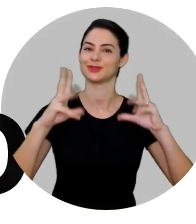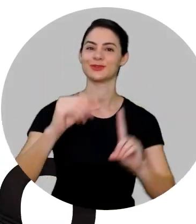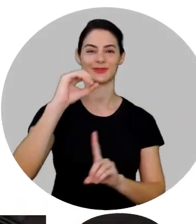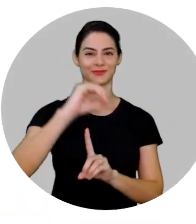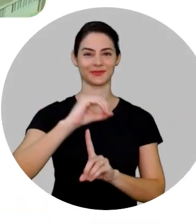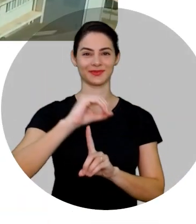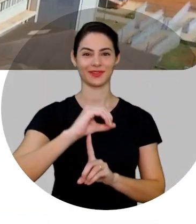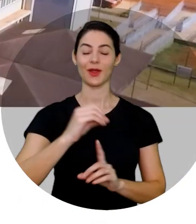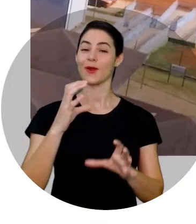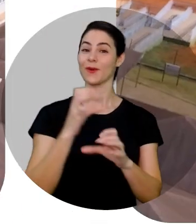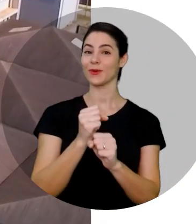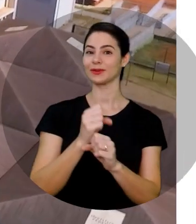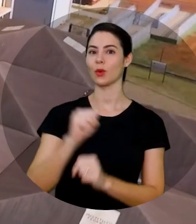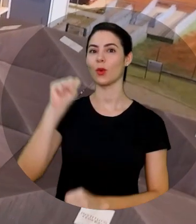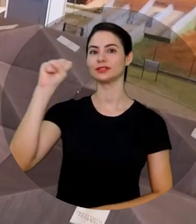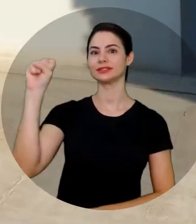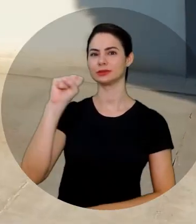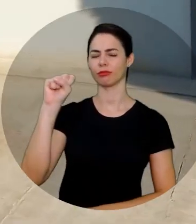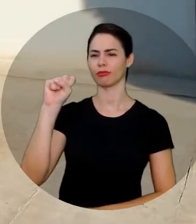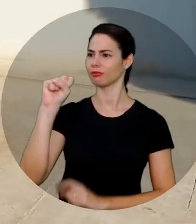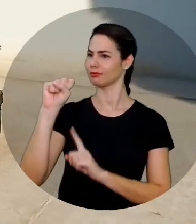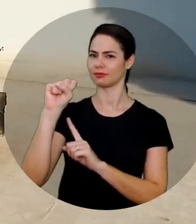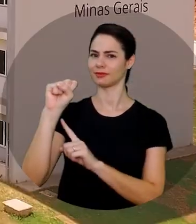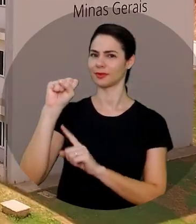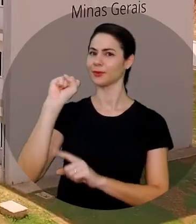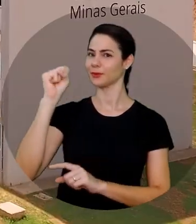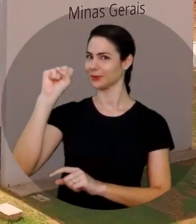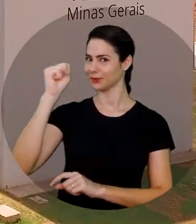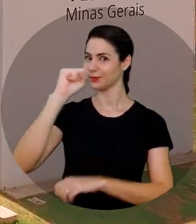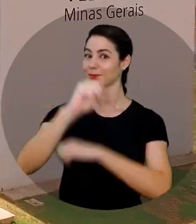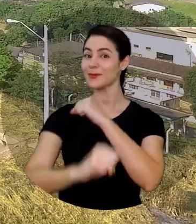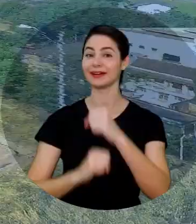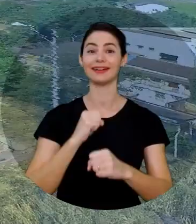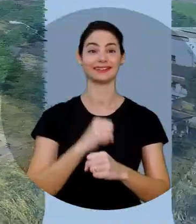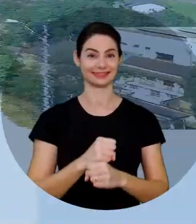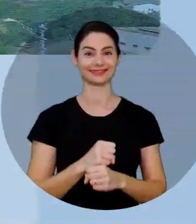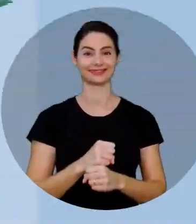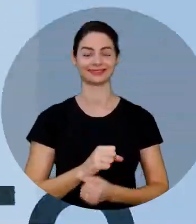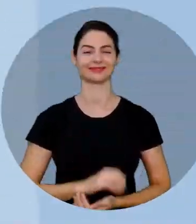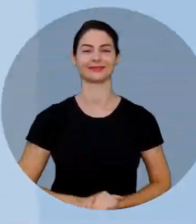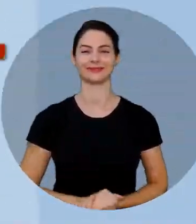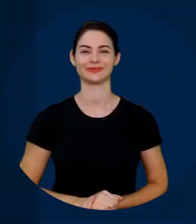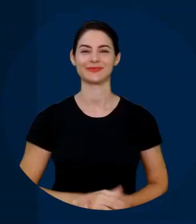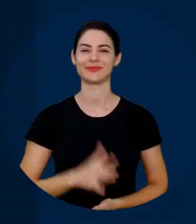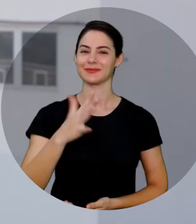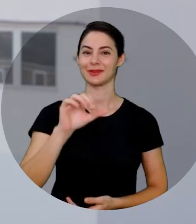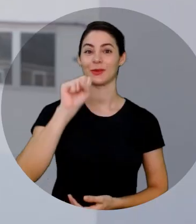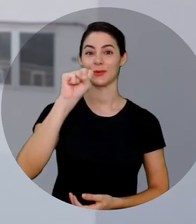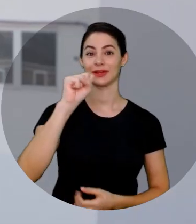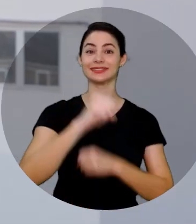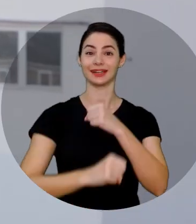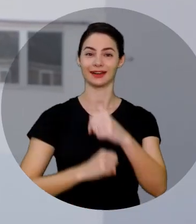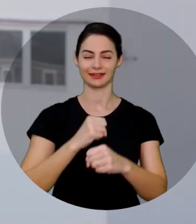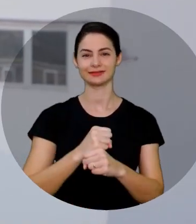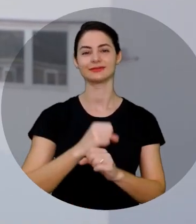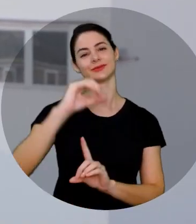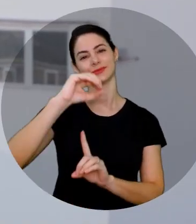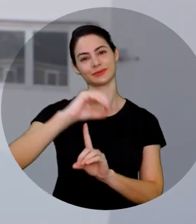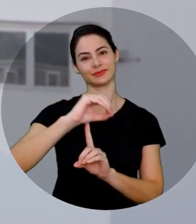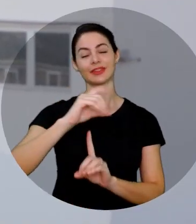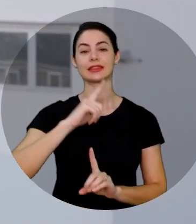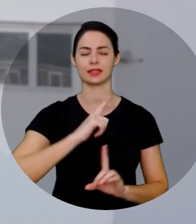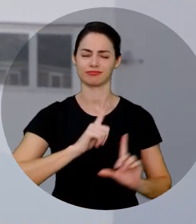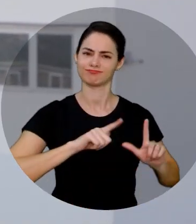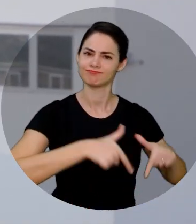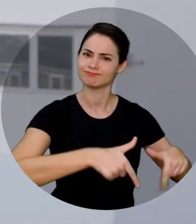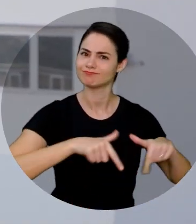Atenção, comunidade FMG, para o top de 8 segundos. Ou seriam 8 anos? Há cerca de 8 anos,